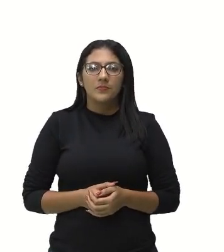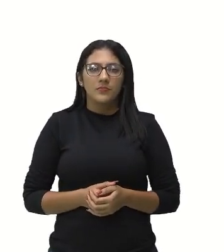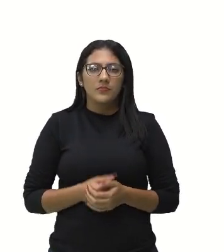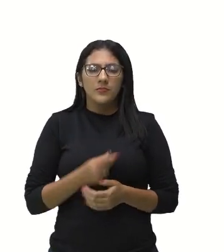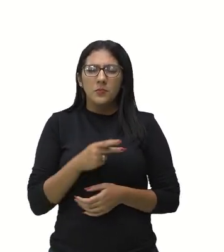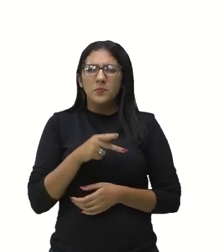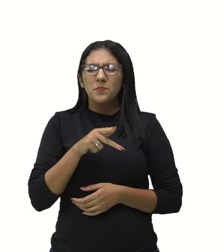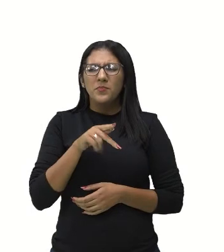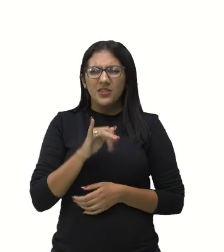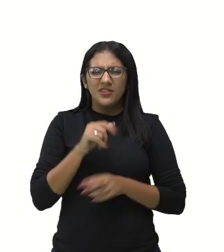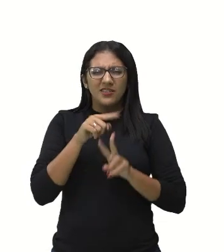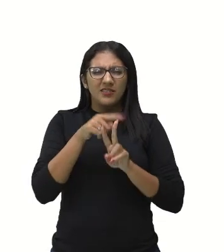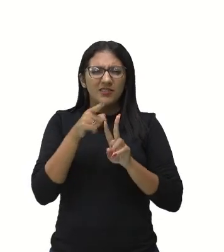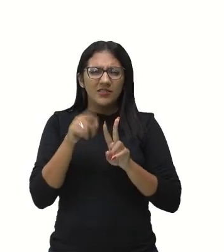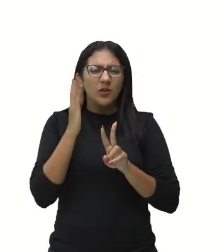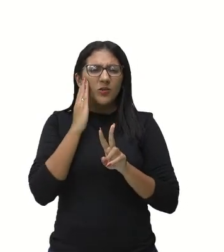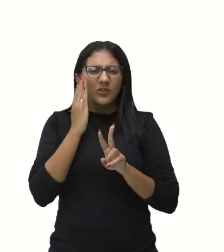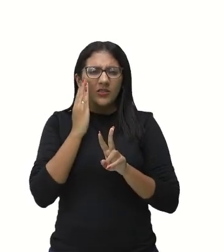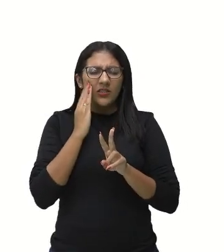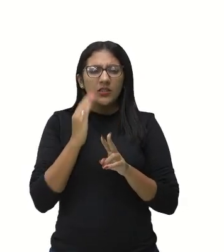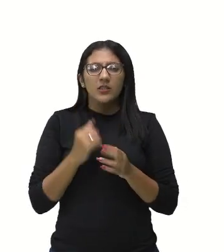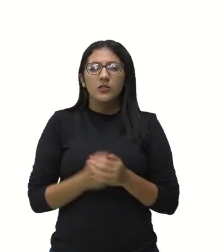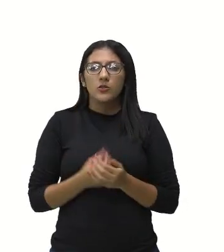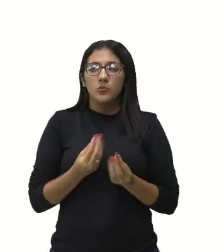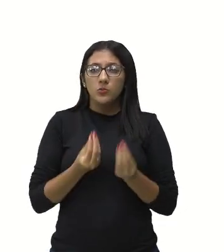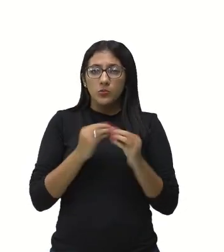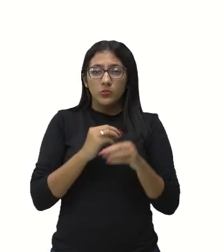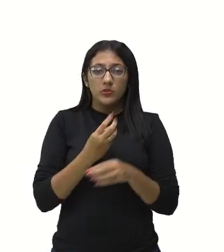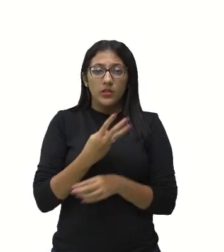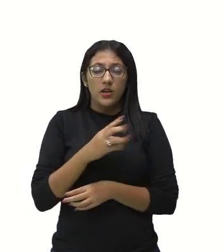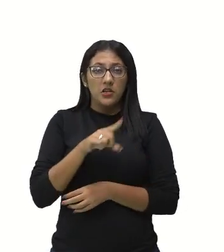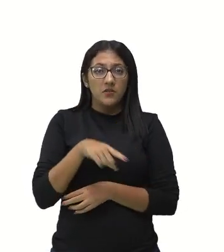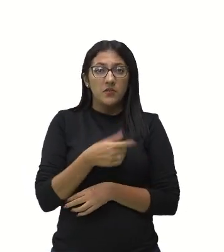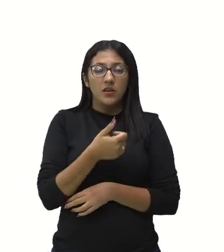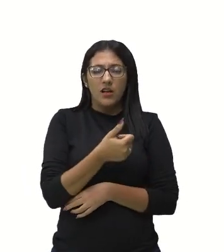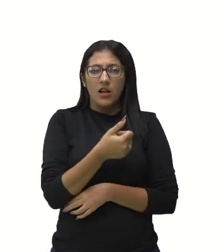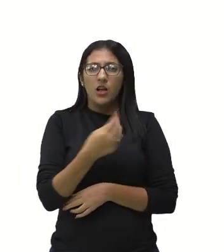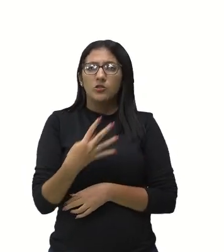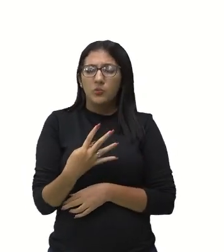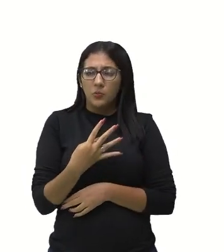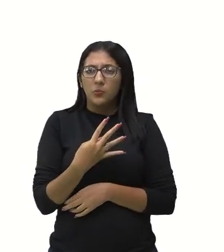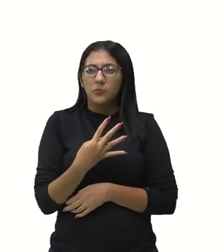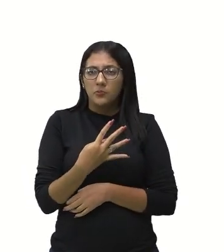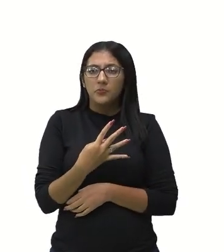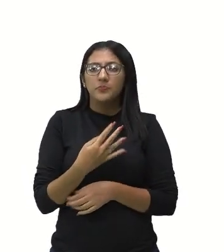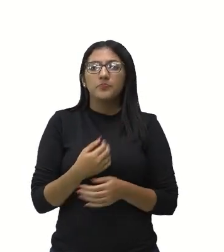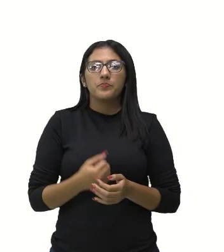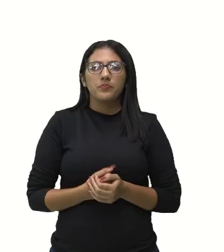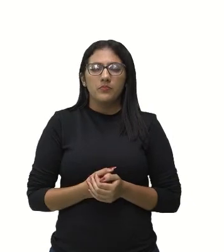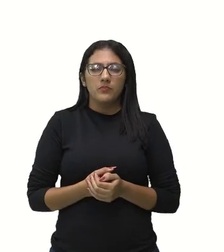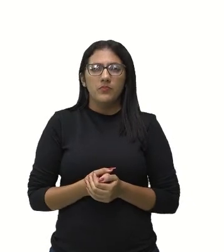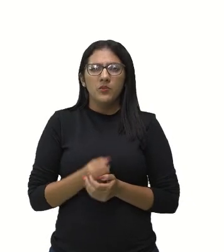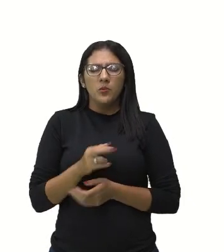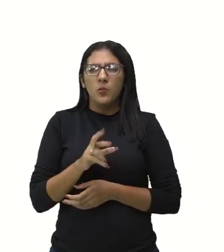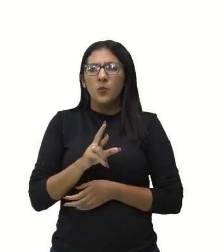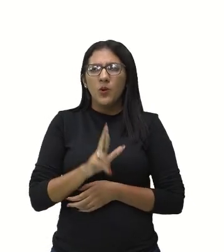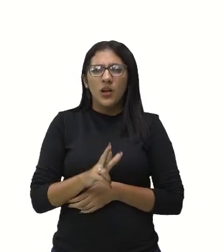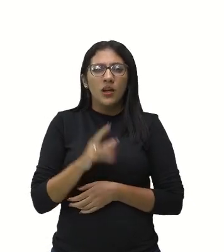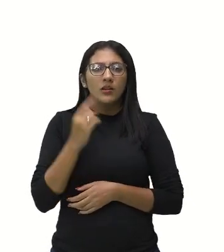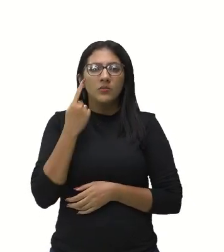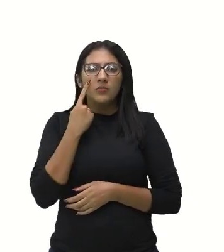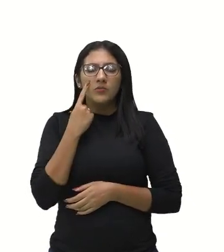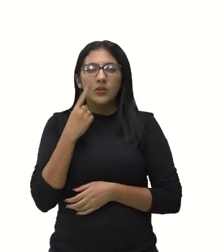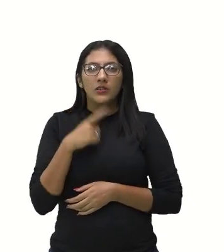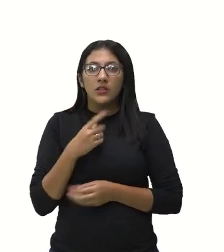vale 3,14, que é uma constante aí matemática, tá? O raio, nesse caso aqui, ele